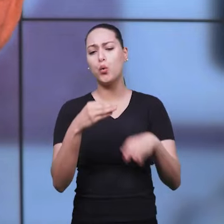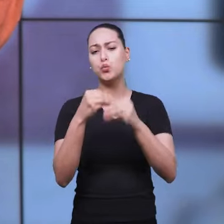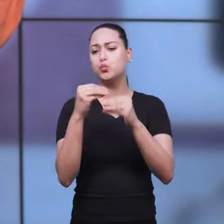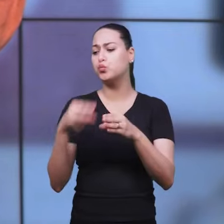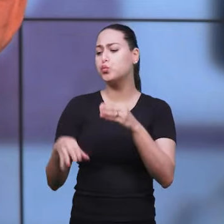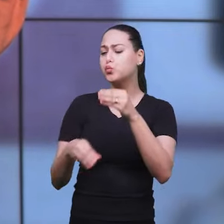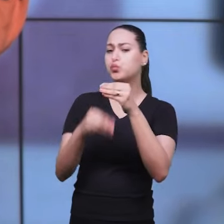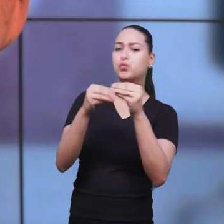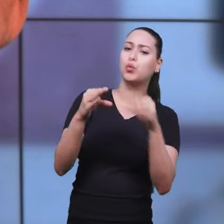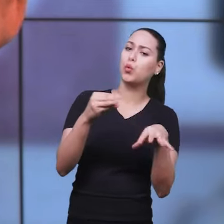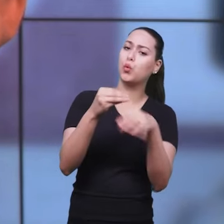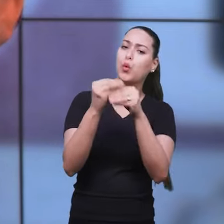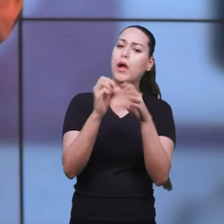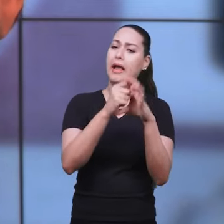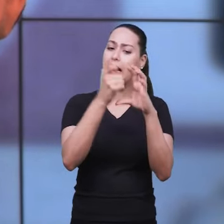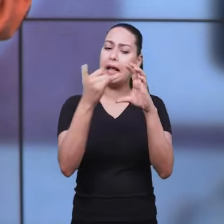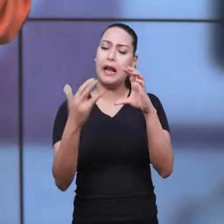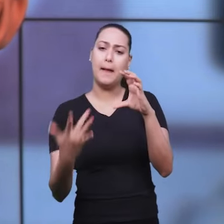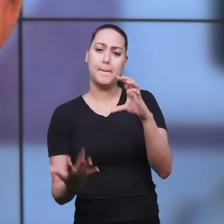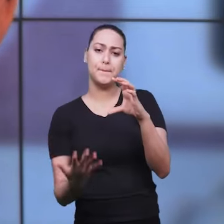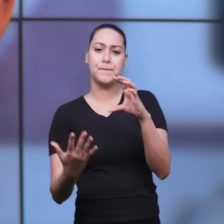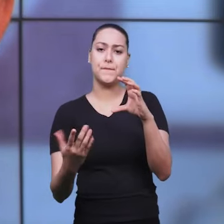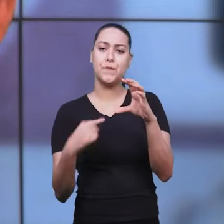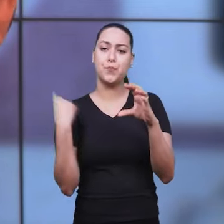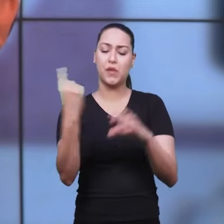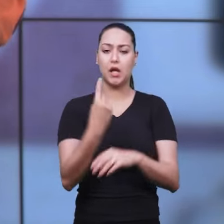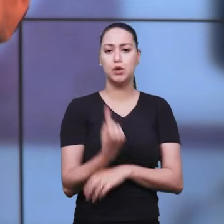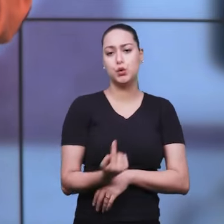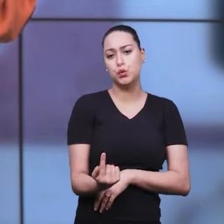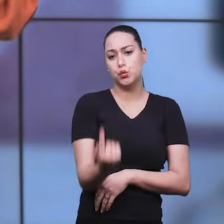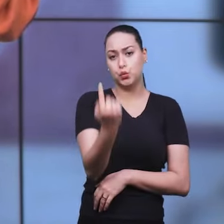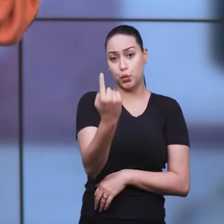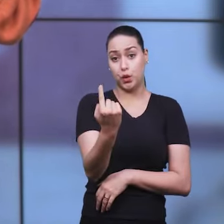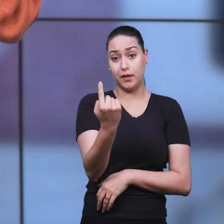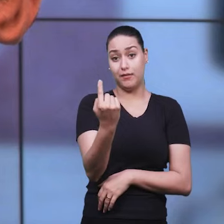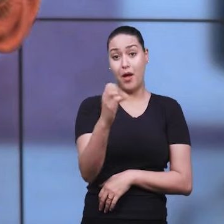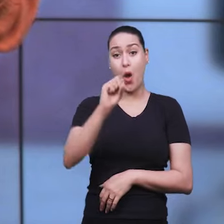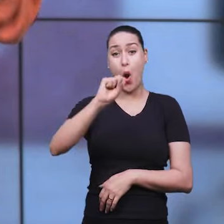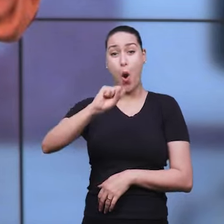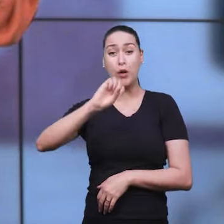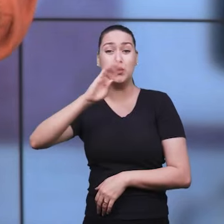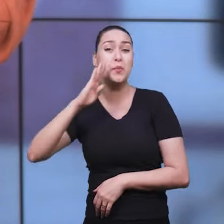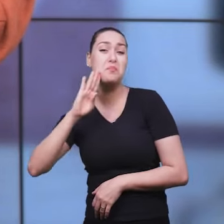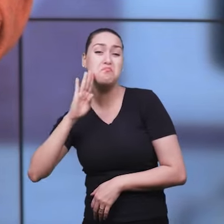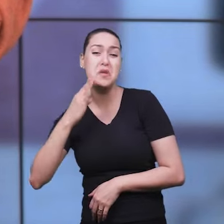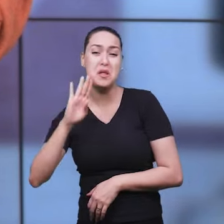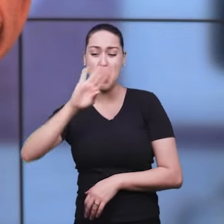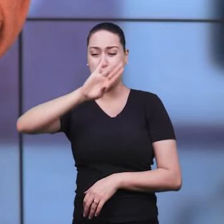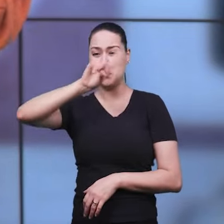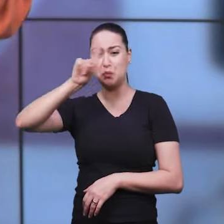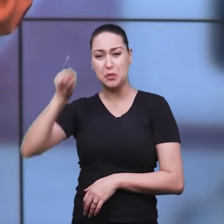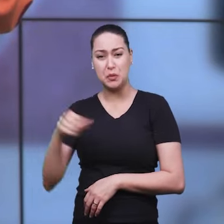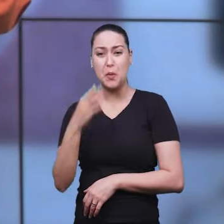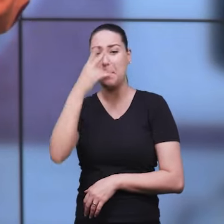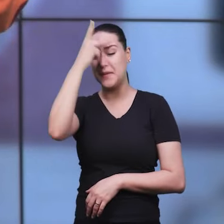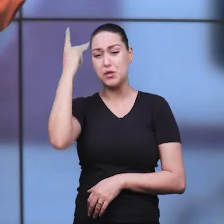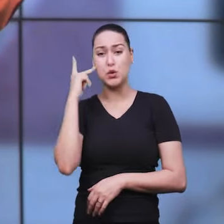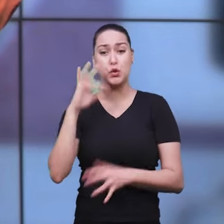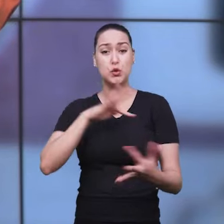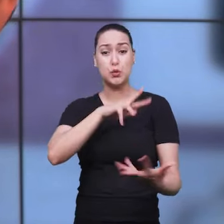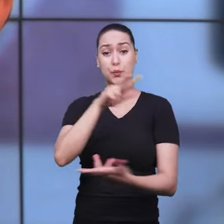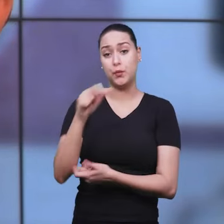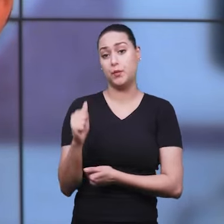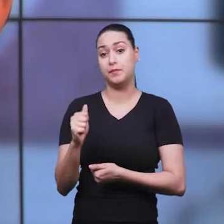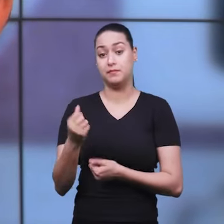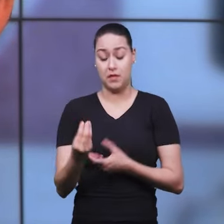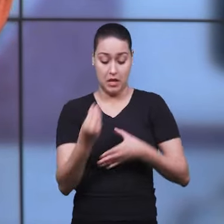de características que nos torna individuais entre os 8 bilhões de habitantes do mundo? No nosso